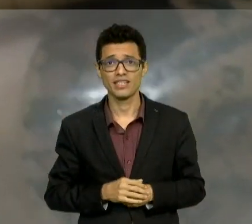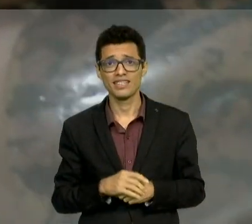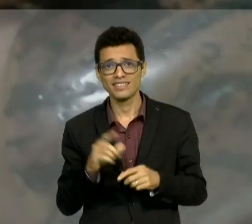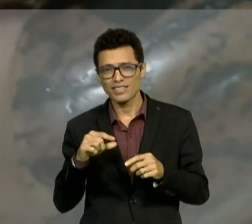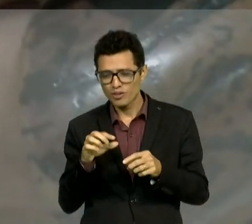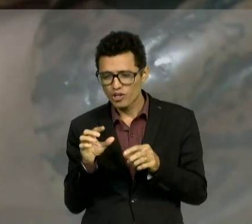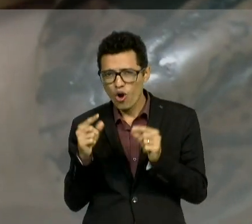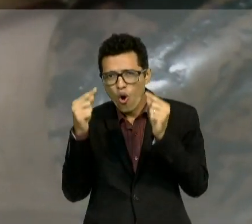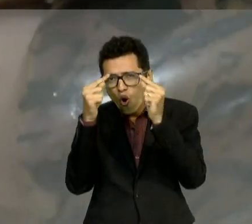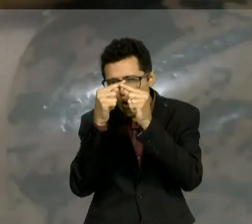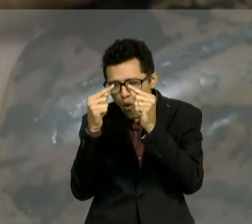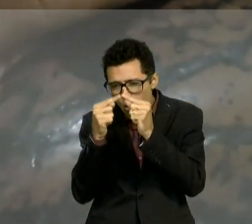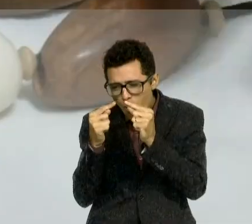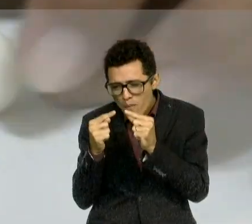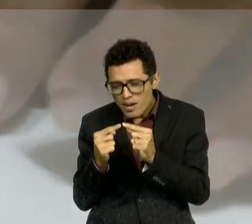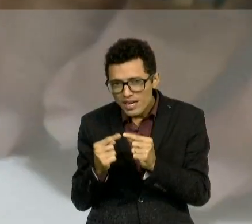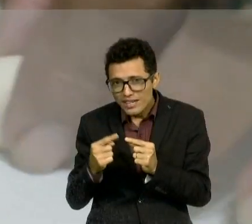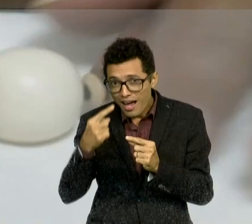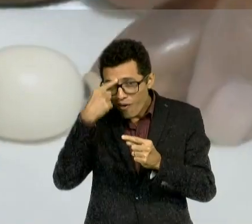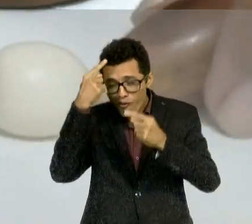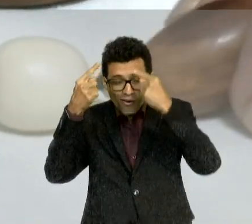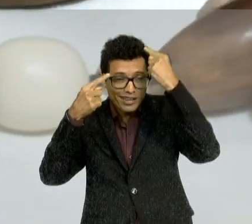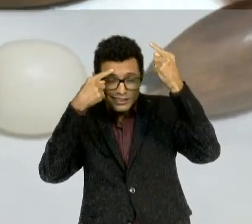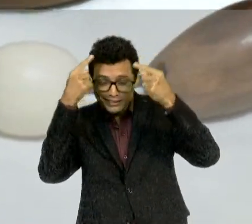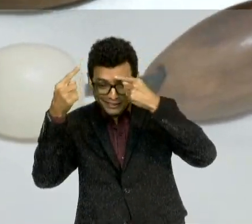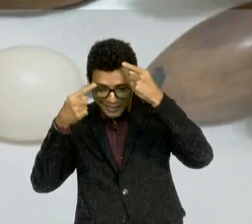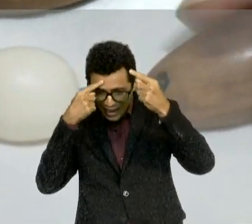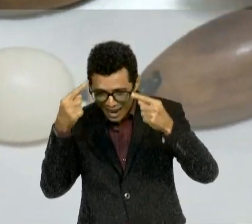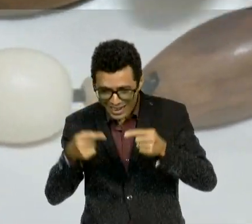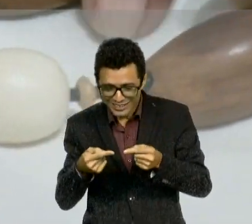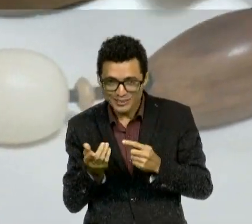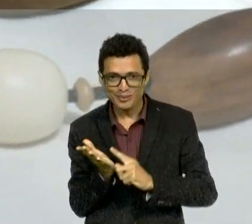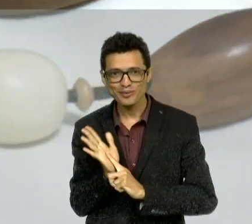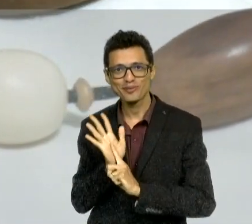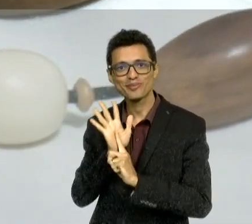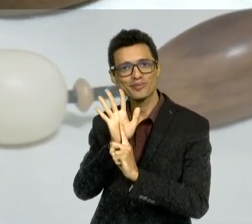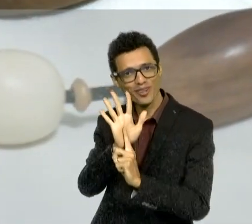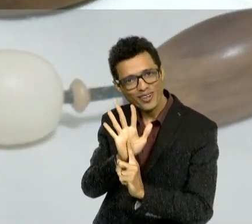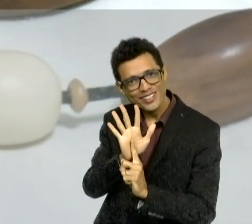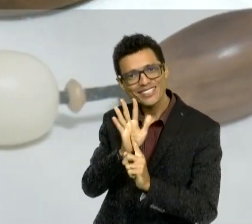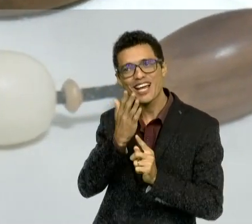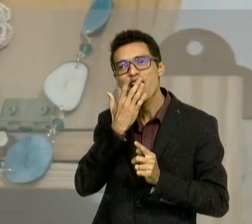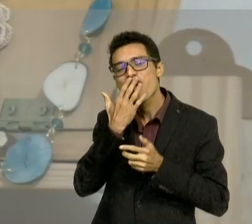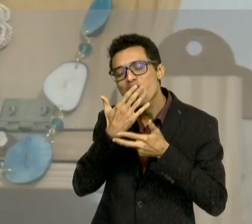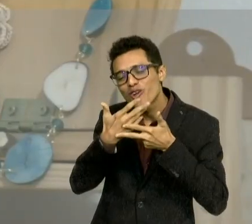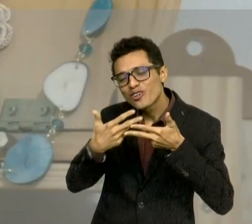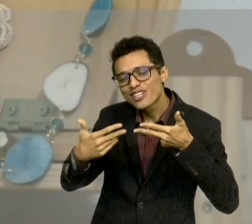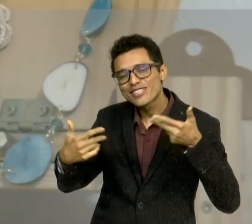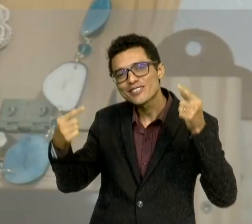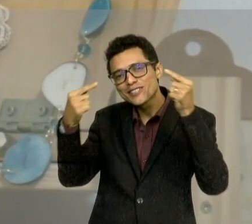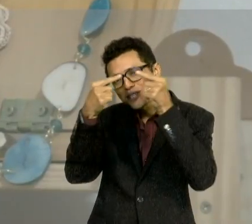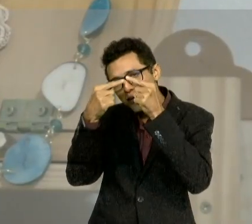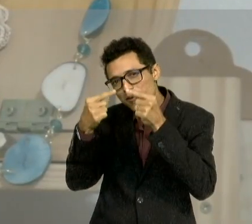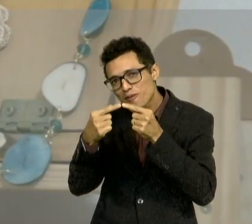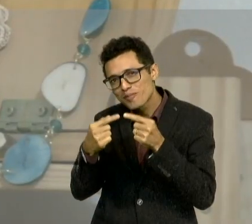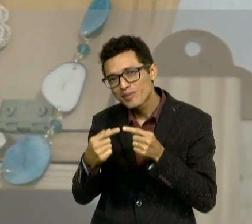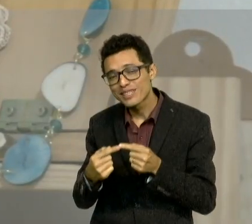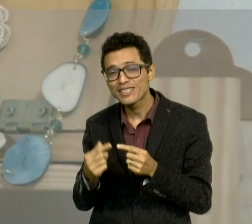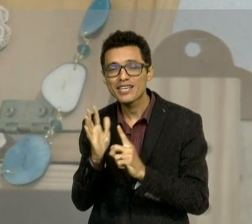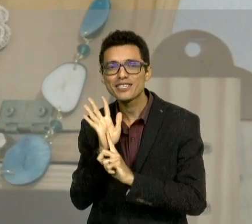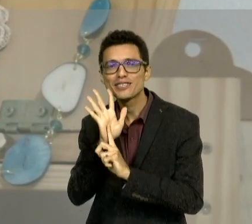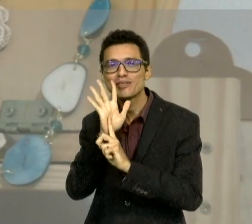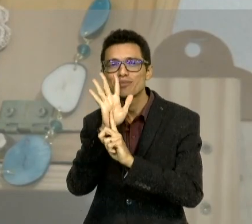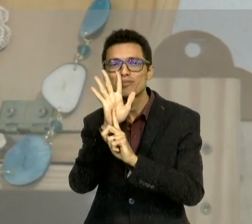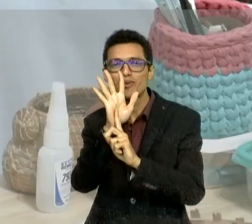cada uma de maneira criativa, o resultado é este. Composições coloridas e harmoniosas que ressaltam a textura